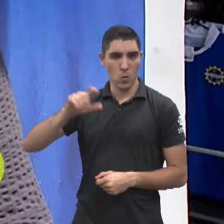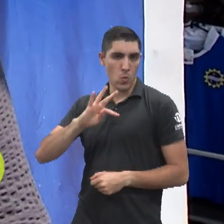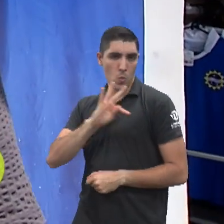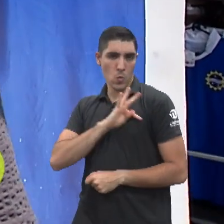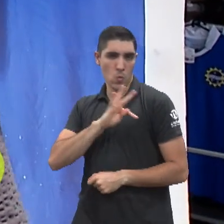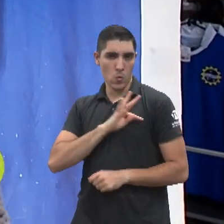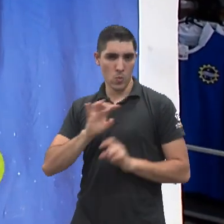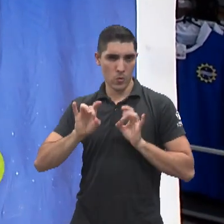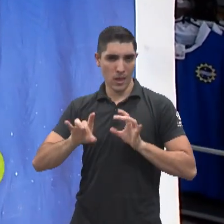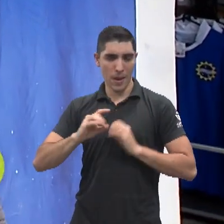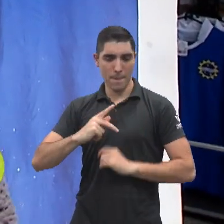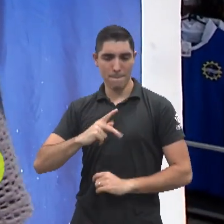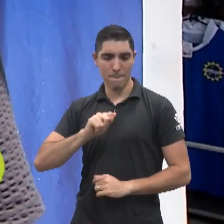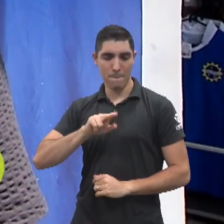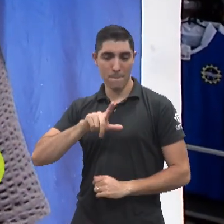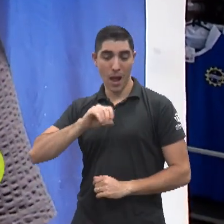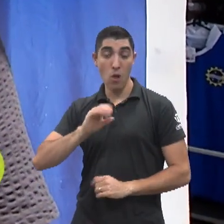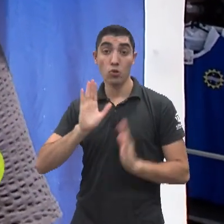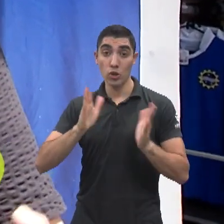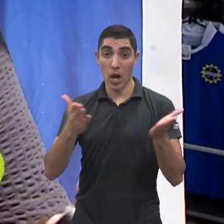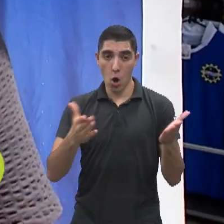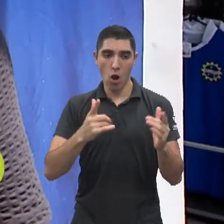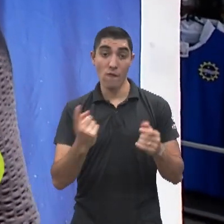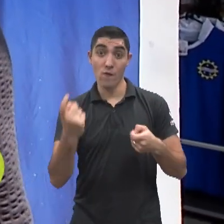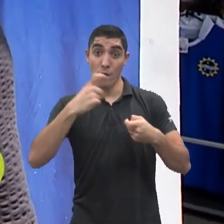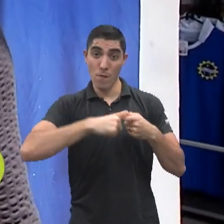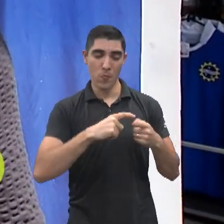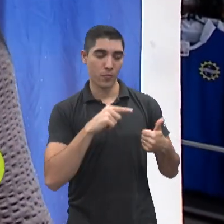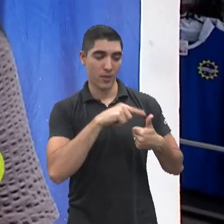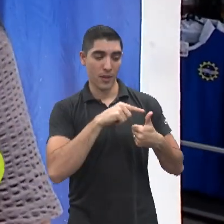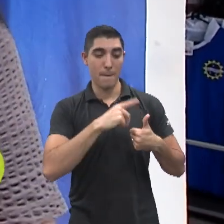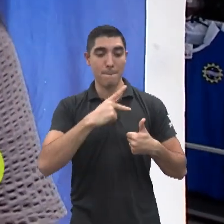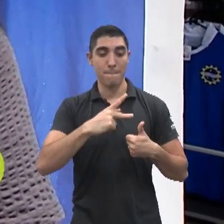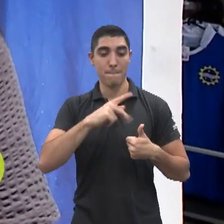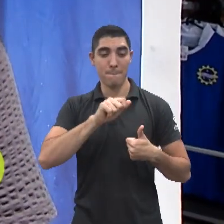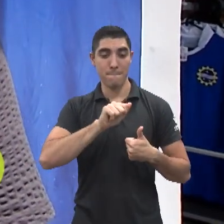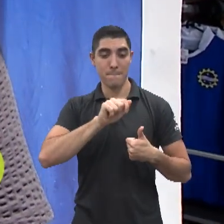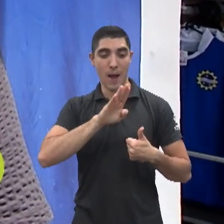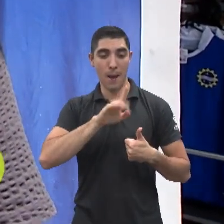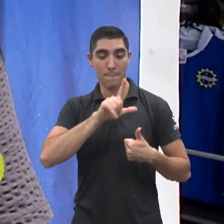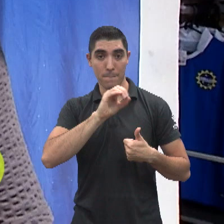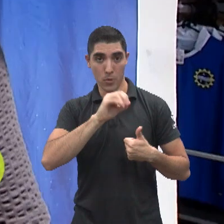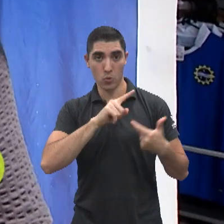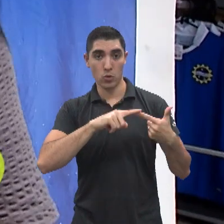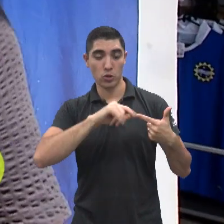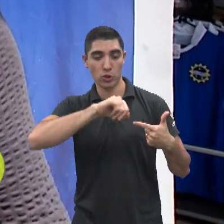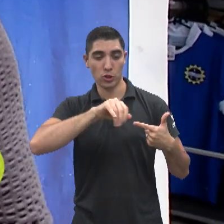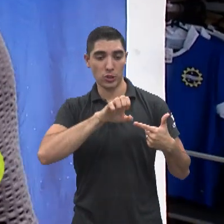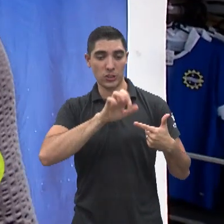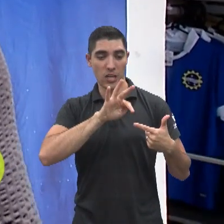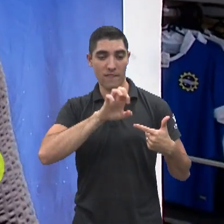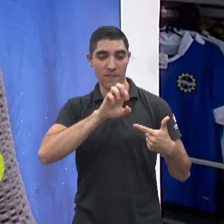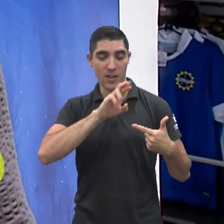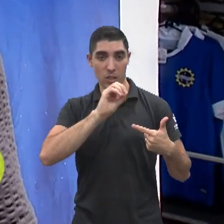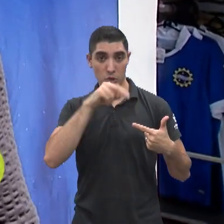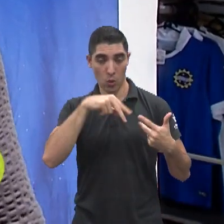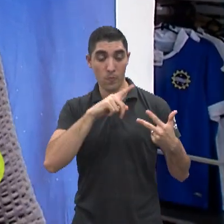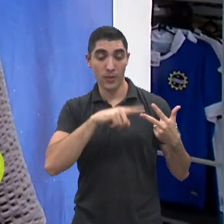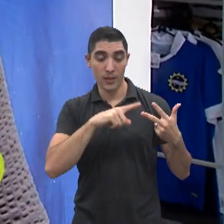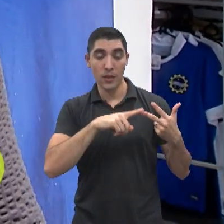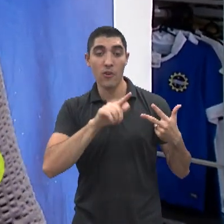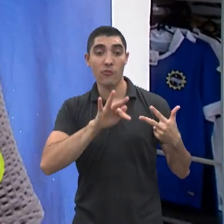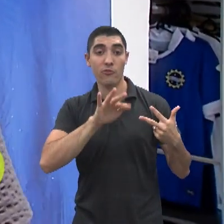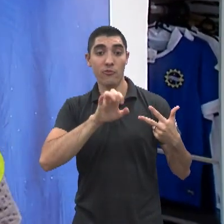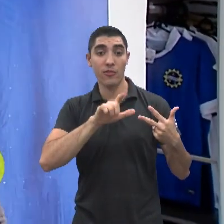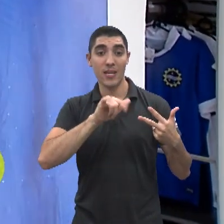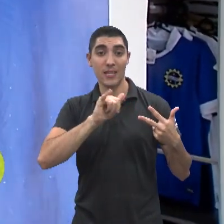poder contar com os retornos dos volantes Pablo Gabriel e Jefferson Lima e também do lateral esquerdo Felipe